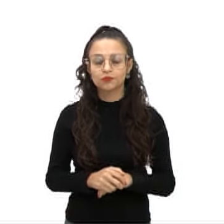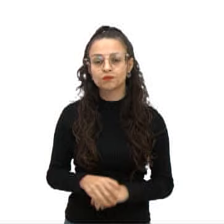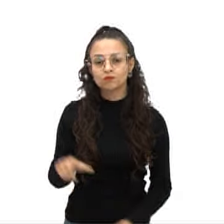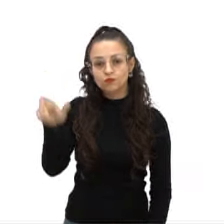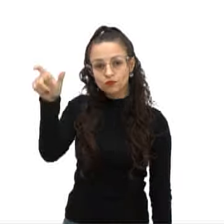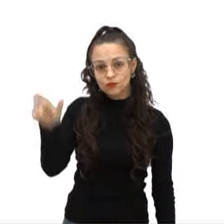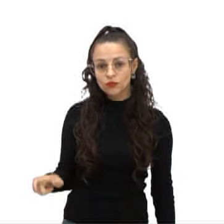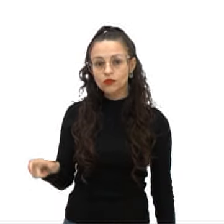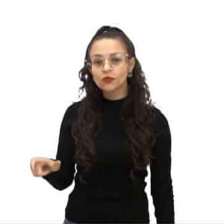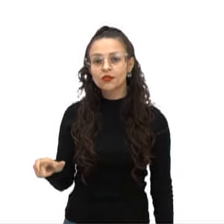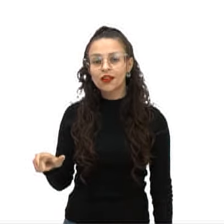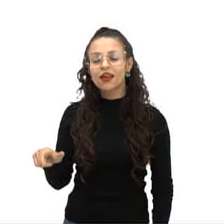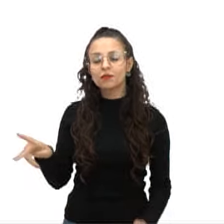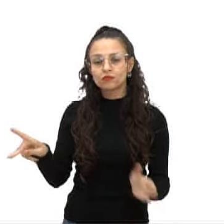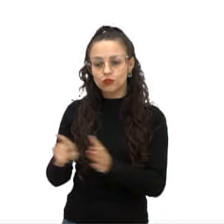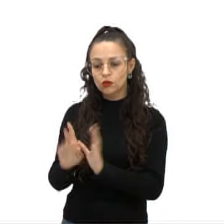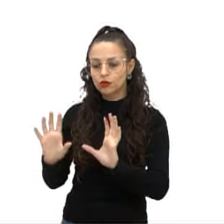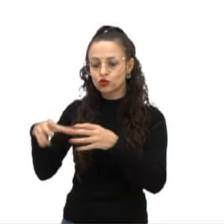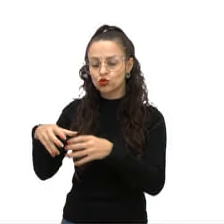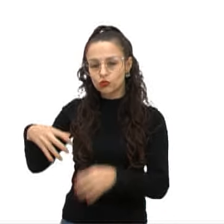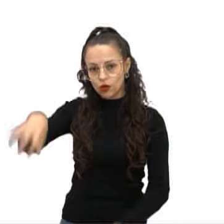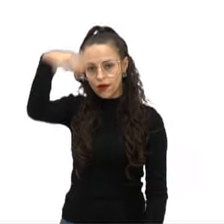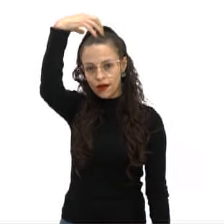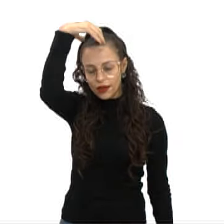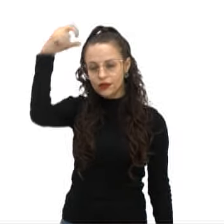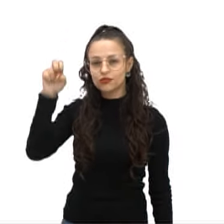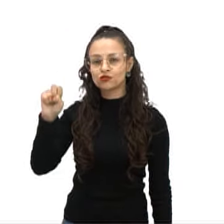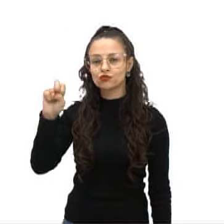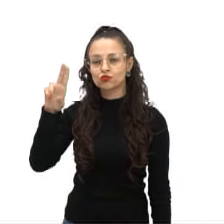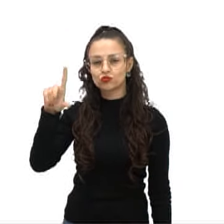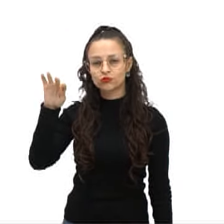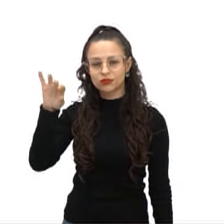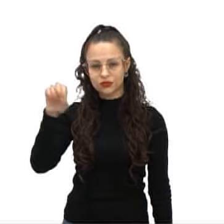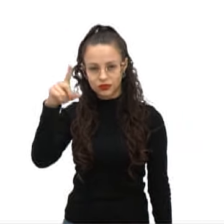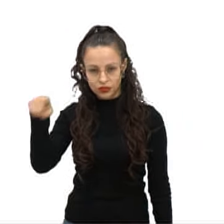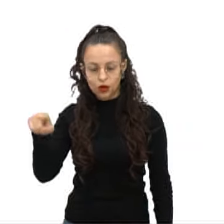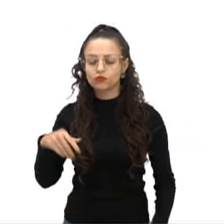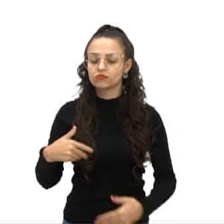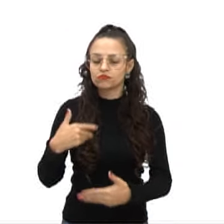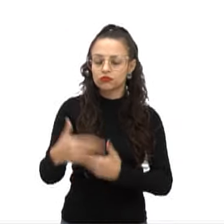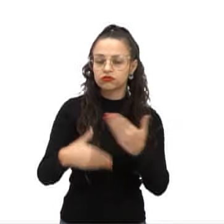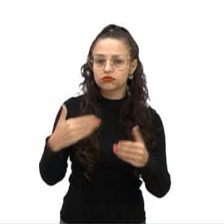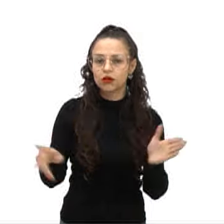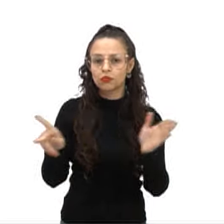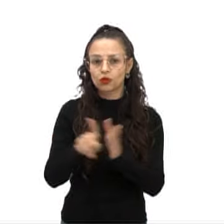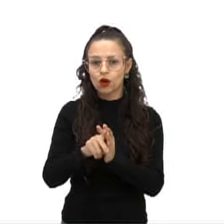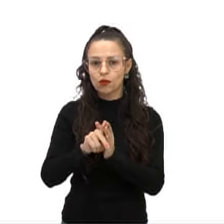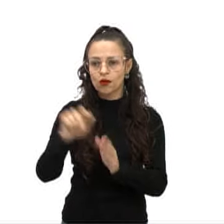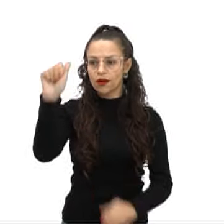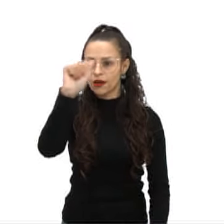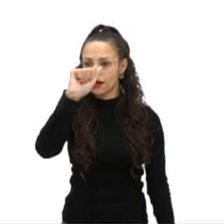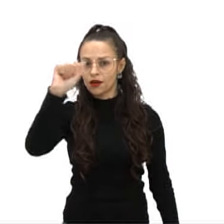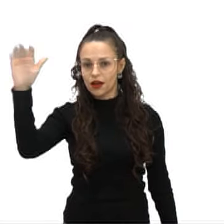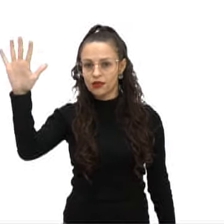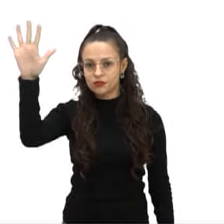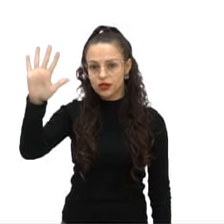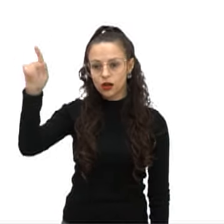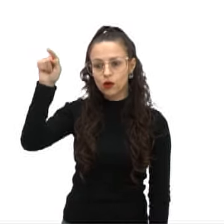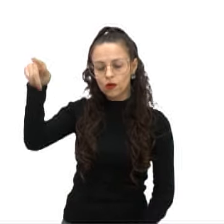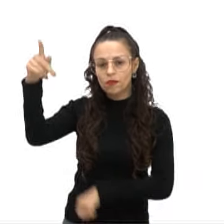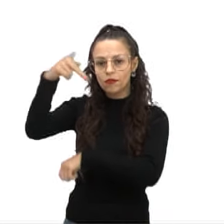sultanato muçulmano, que são os sultões, né, que são os reis daquela época, desenvolvido na região da Ásia Menor, que hoje é a atual